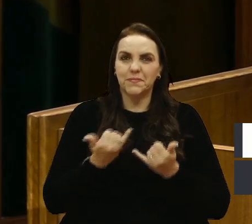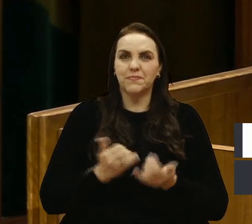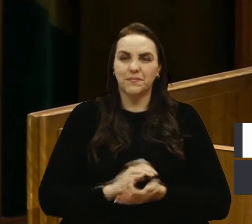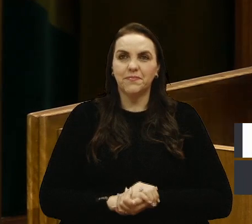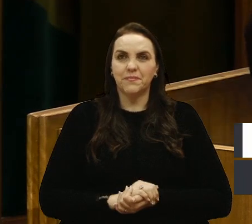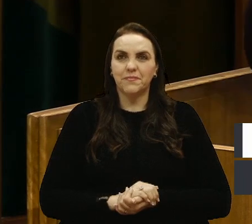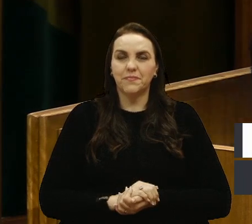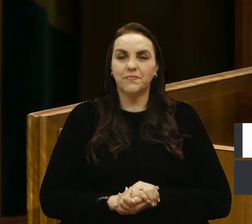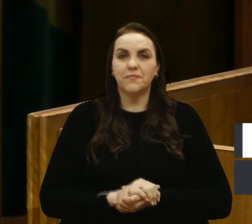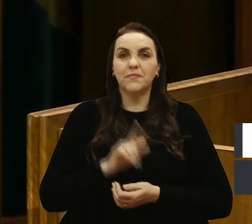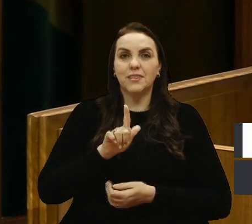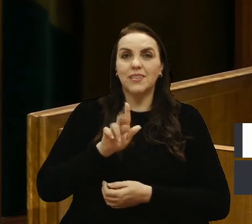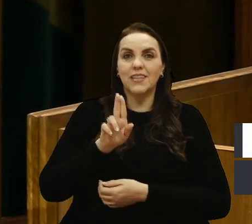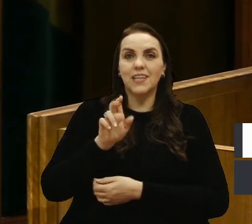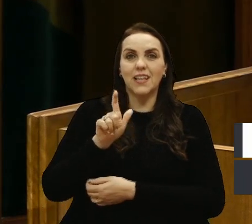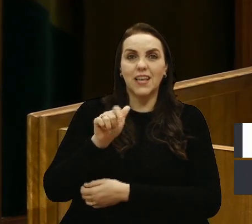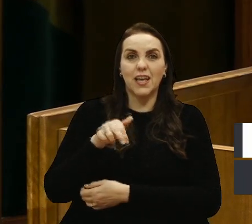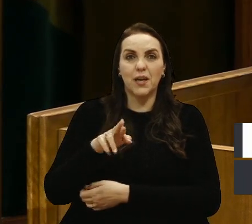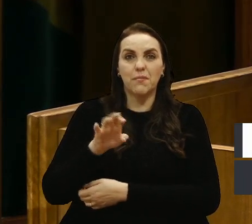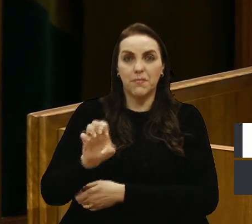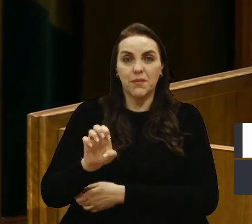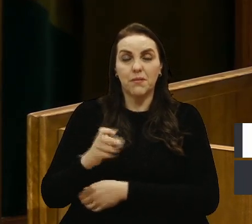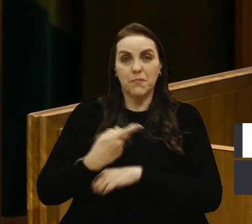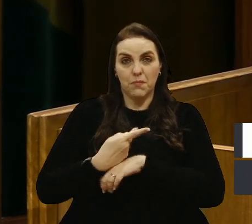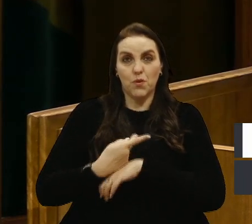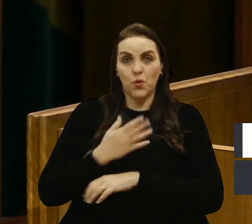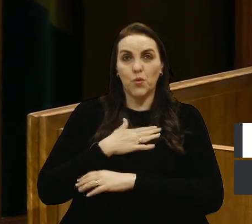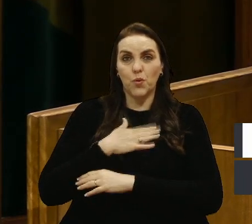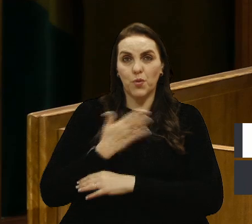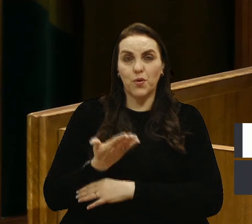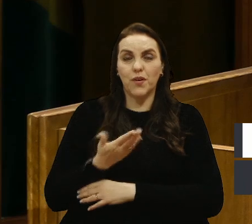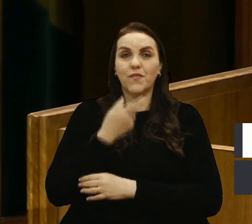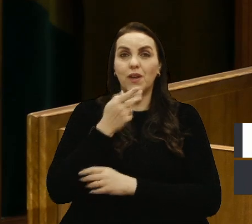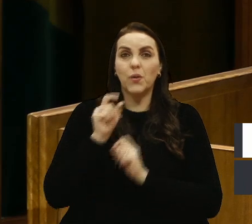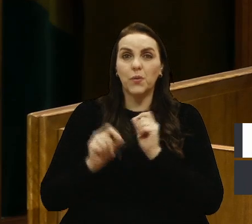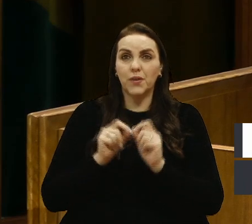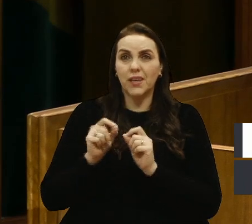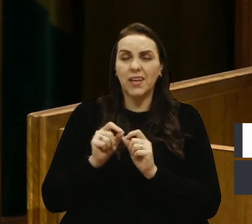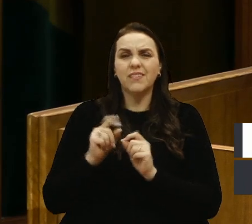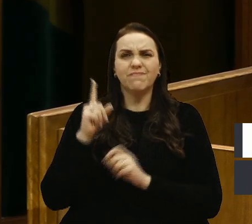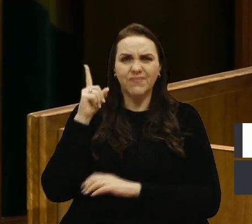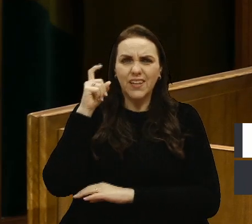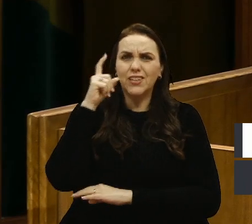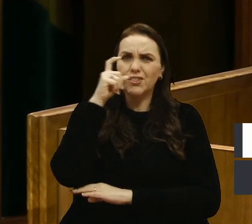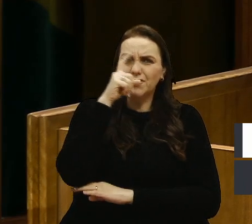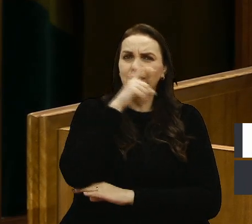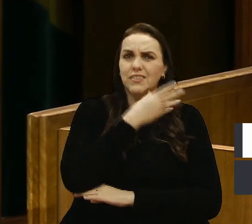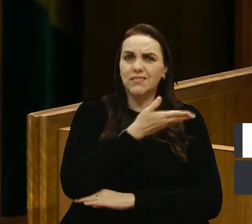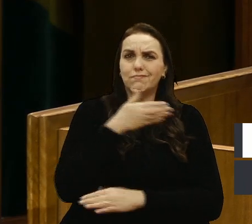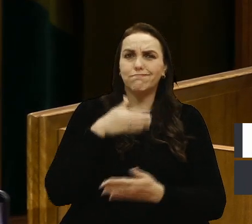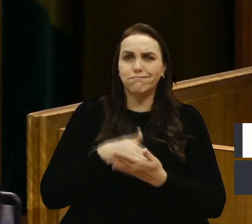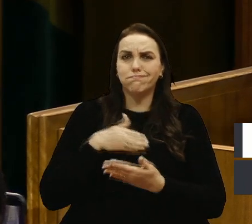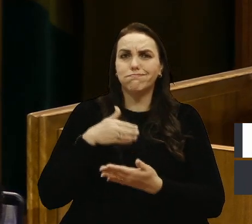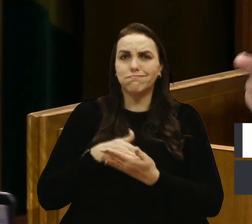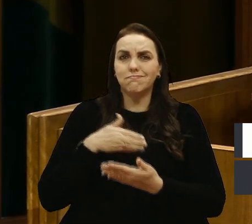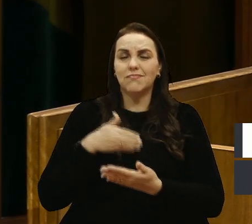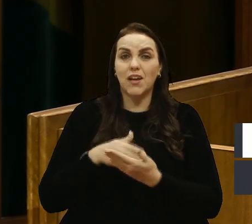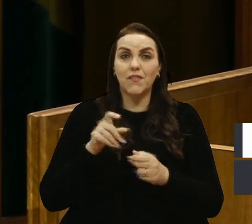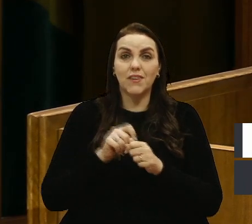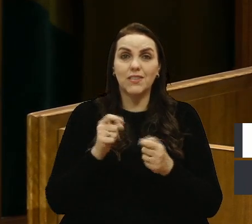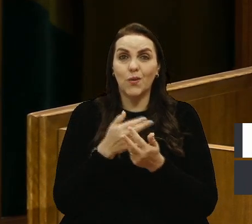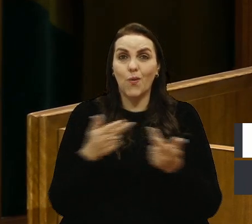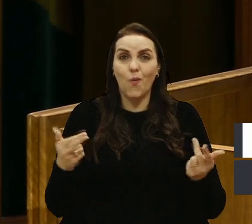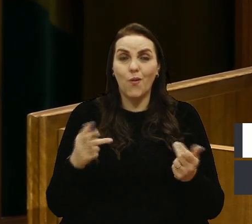E o Guilherme até me procurou, Guilherme Biazuz, e disse o seguinte: é tudo muito difícil fazer as coisas